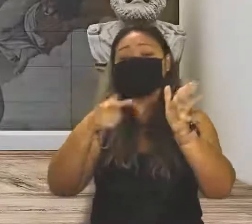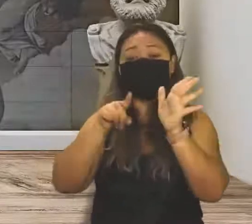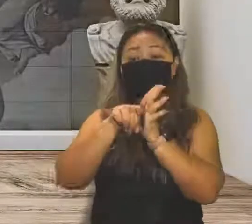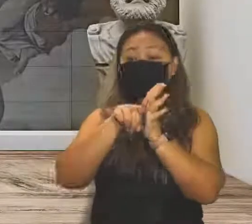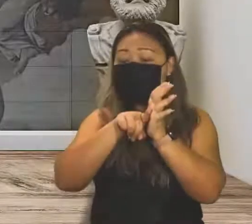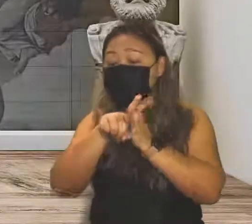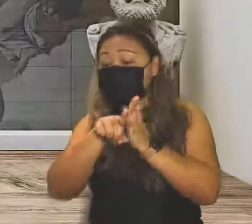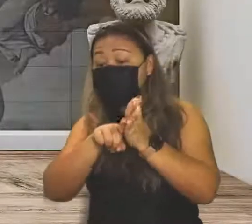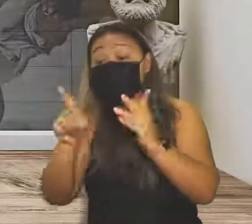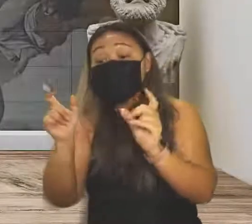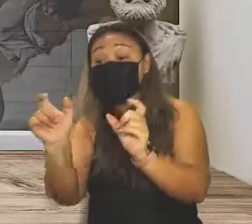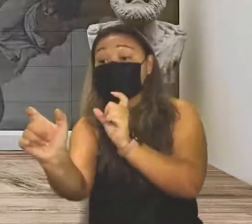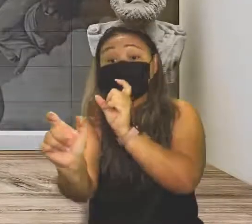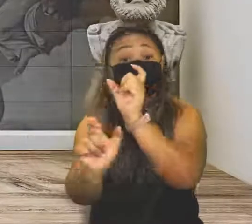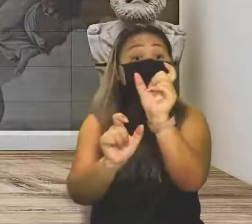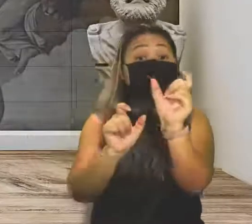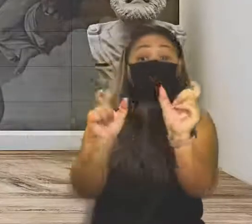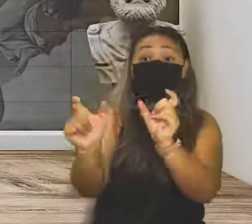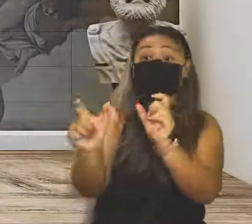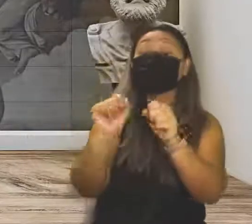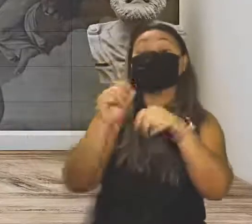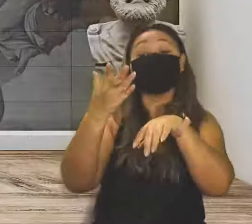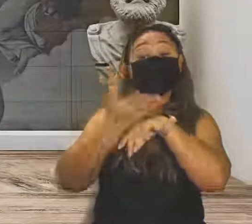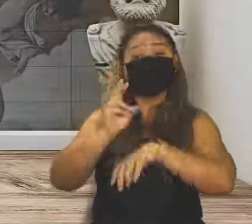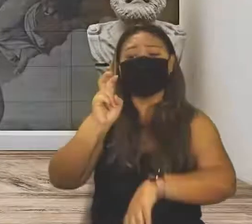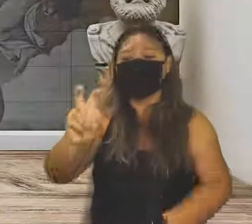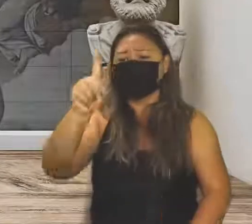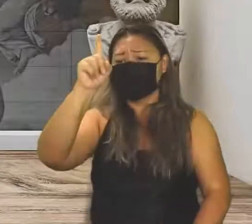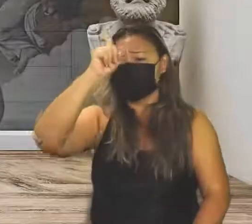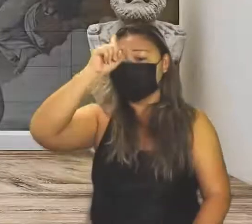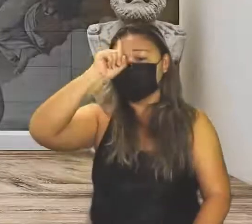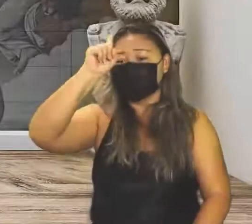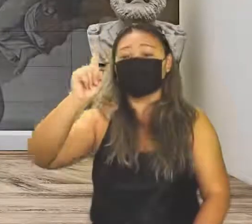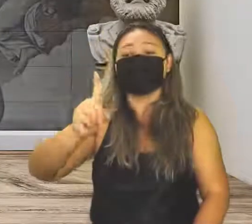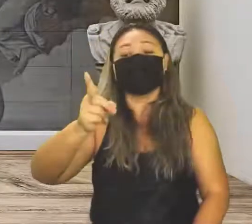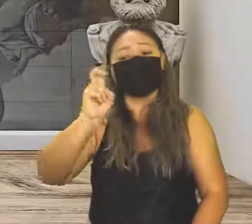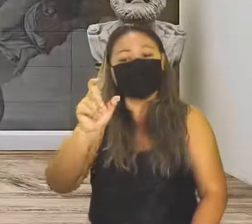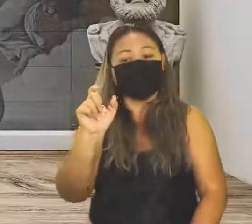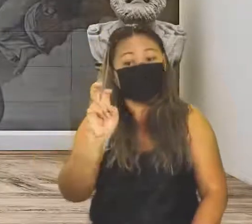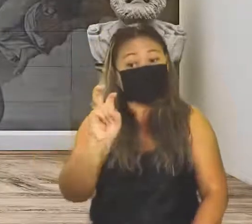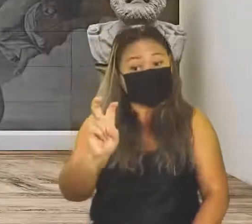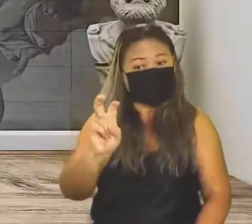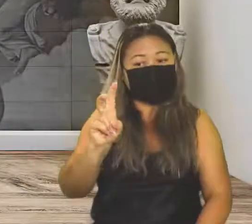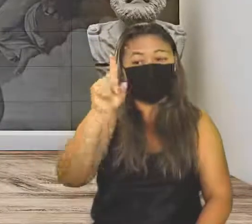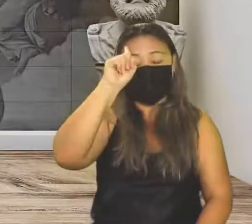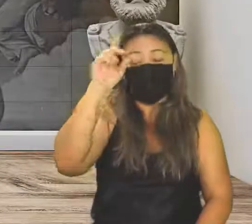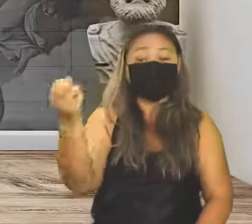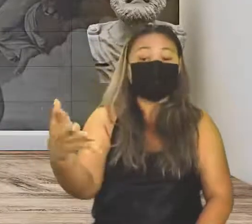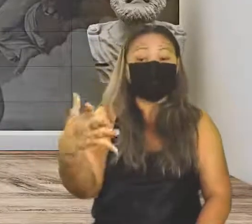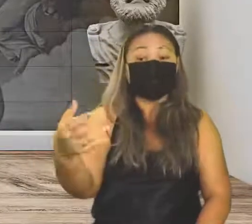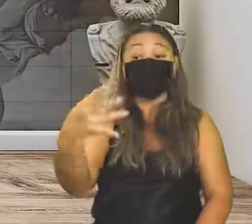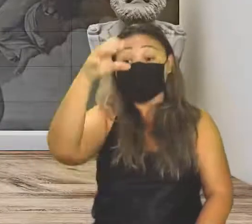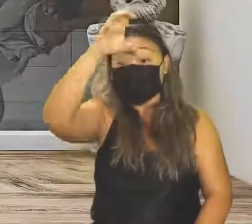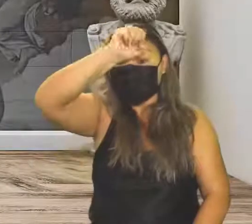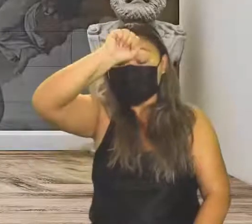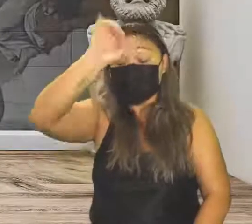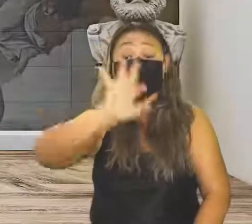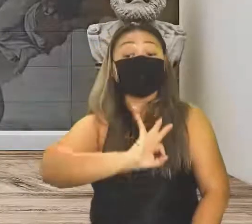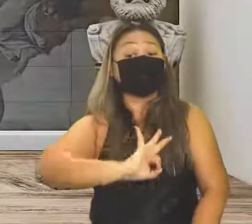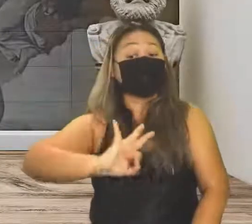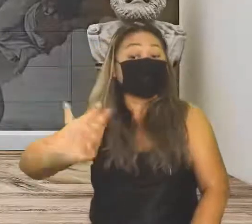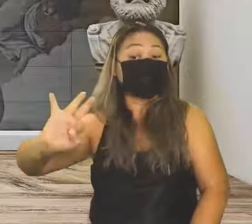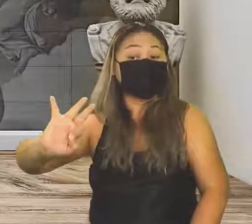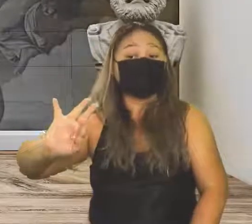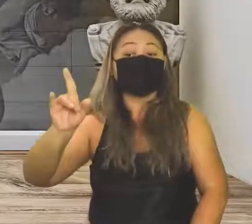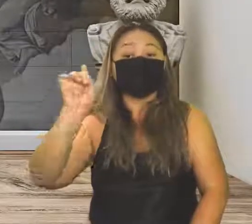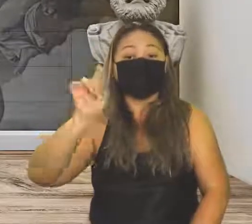poder conhecer novas palavras. Coloque em prática 5 todo dia, 5 palavrinhas novas e aprenda, isso é ótimo. E